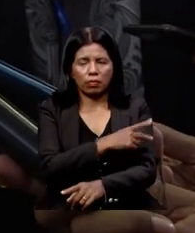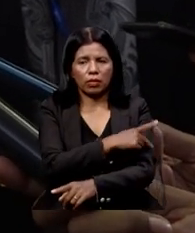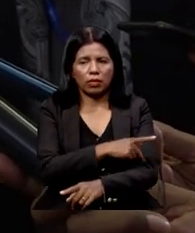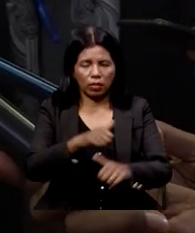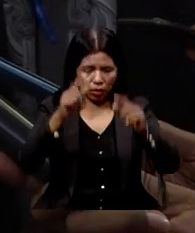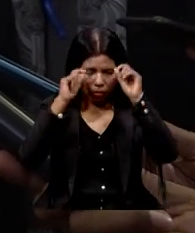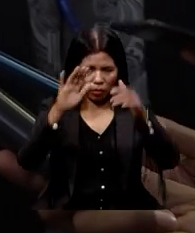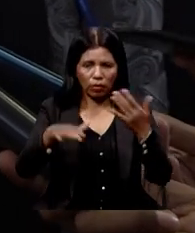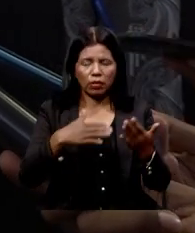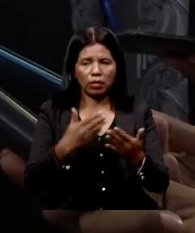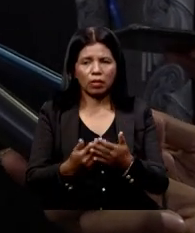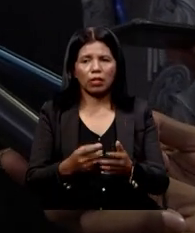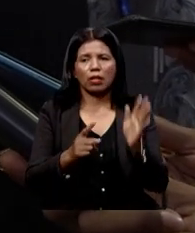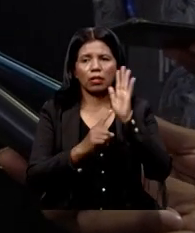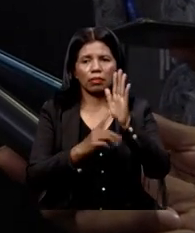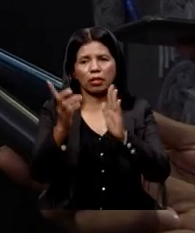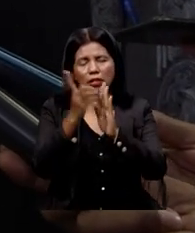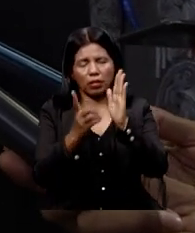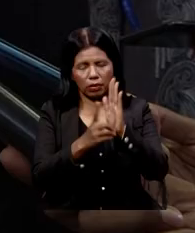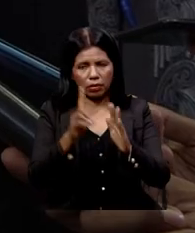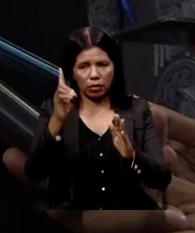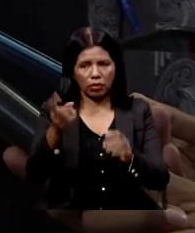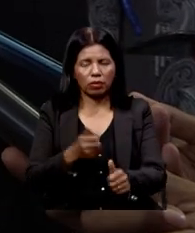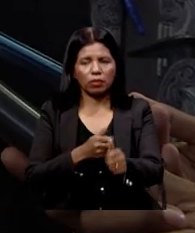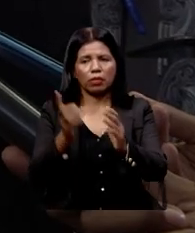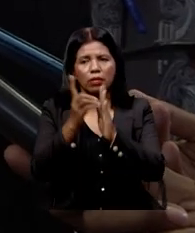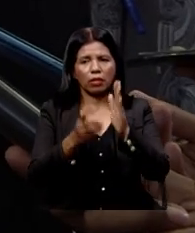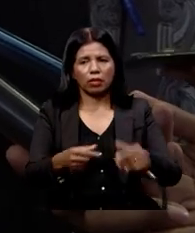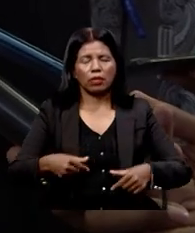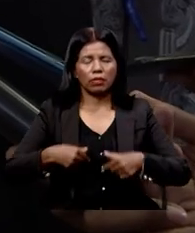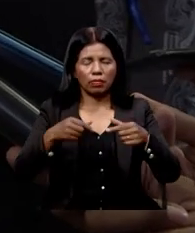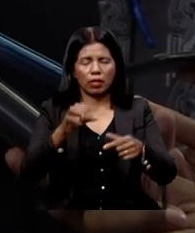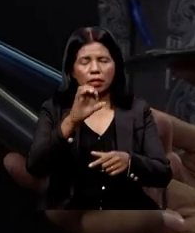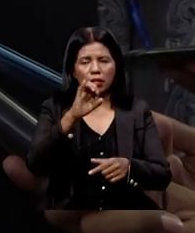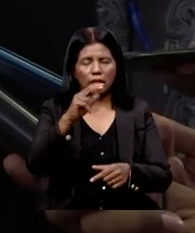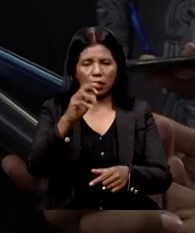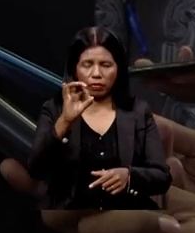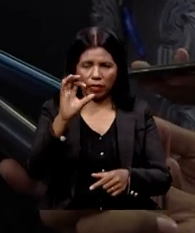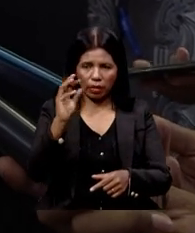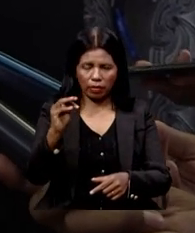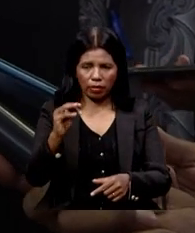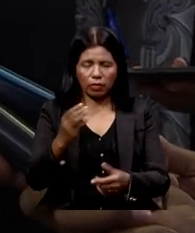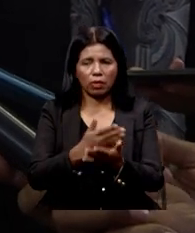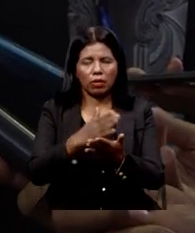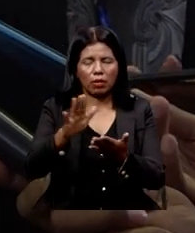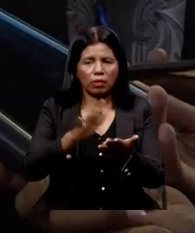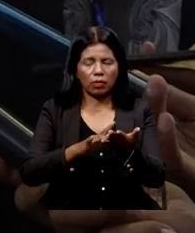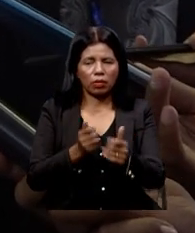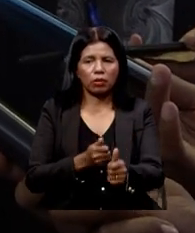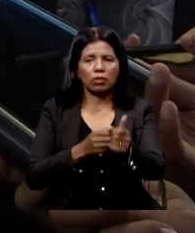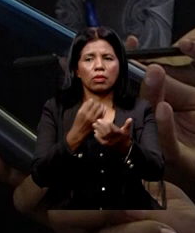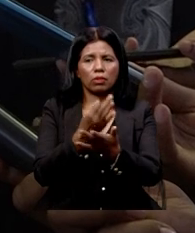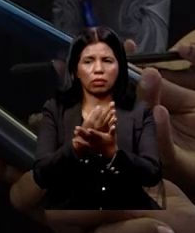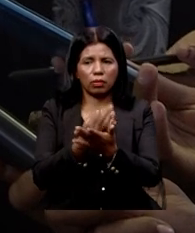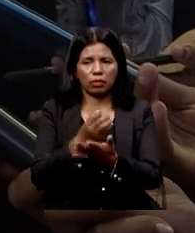Timor Larantomak saiba dados ida baseia para dar os números entrega mais FPM, hoje compras tu orçamento não vem